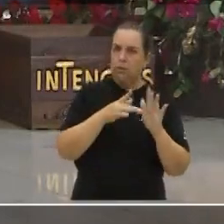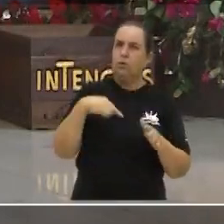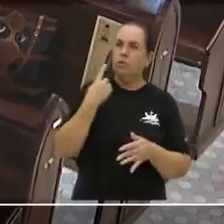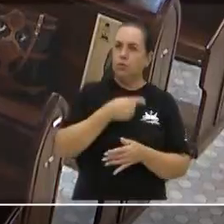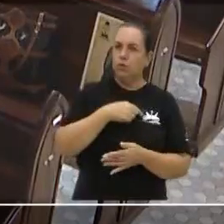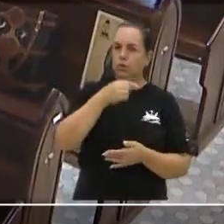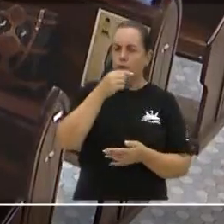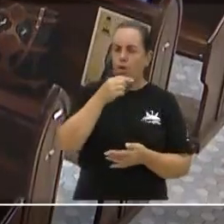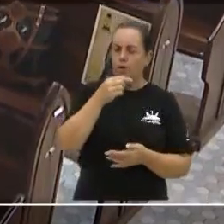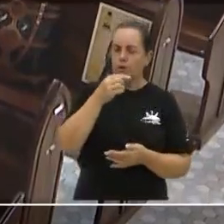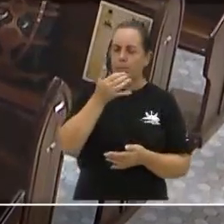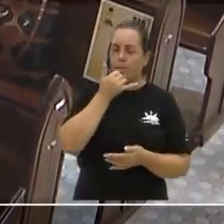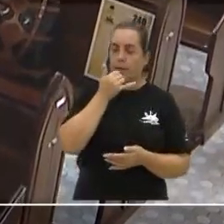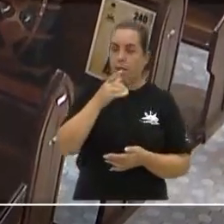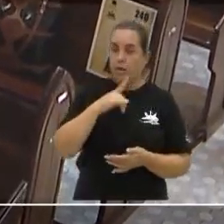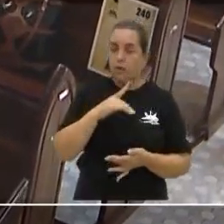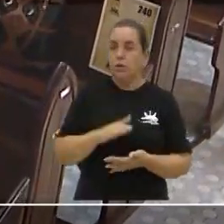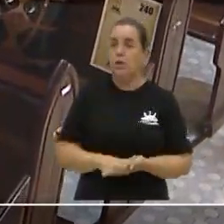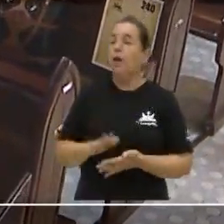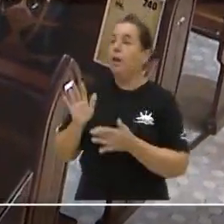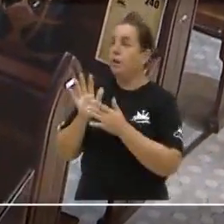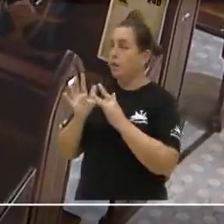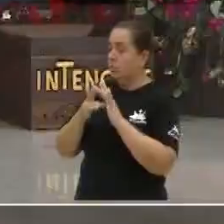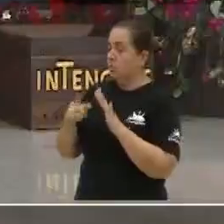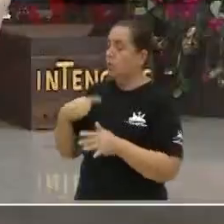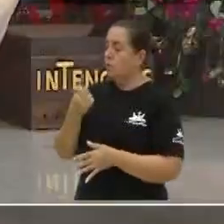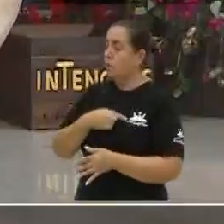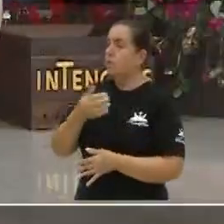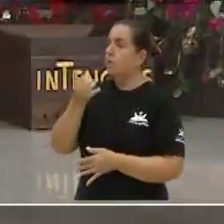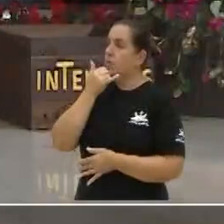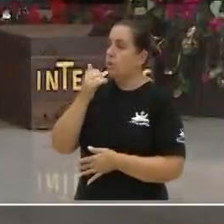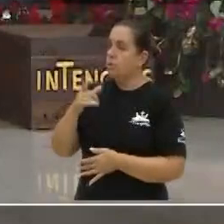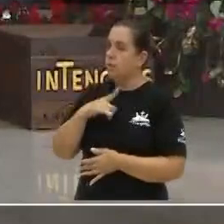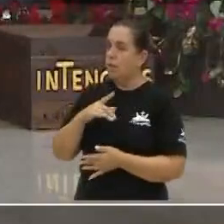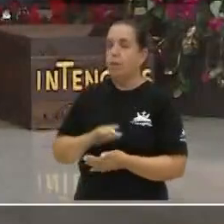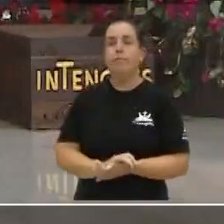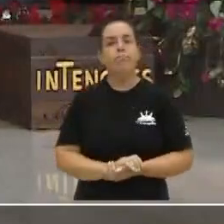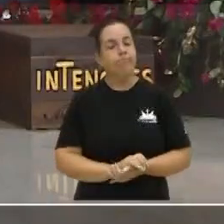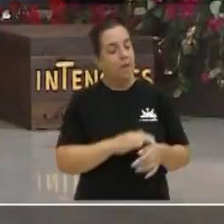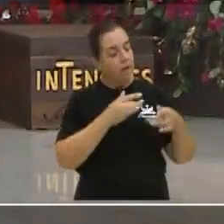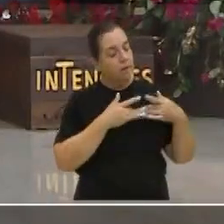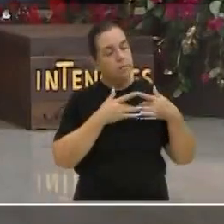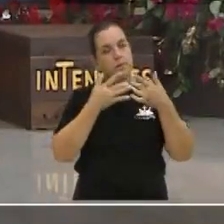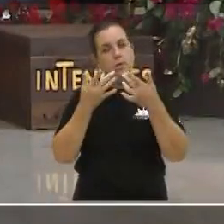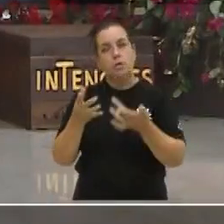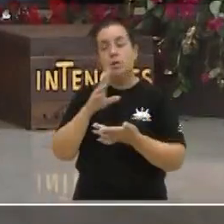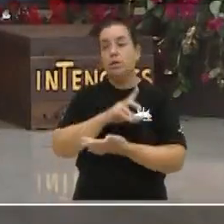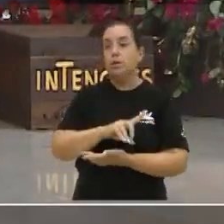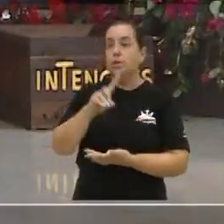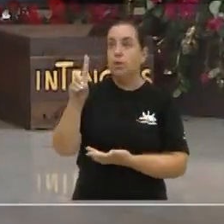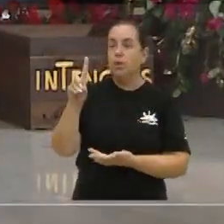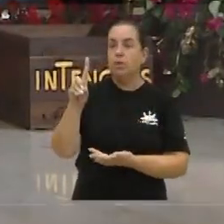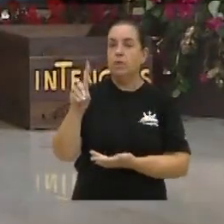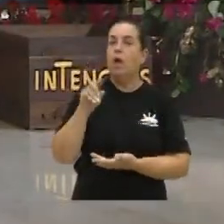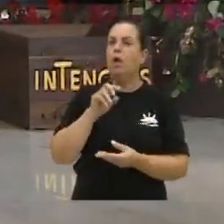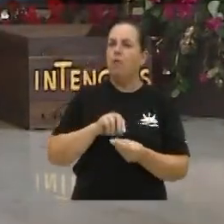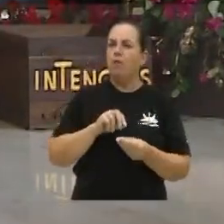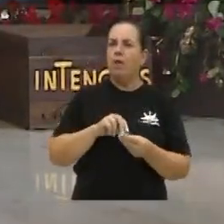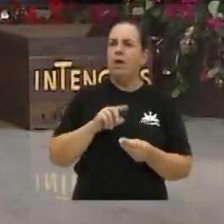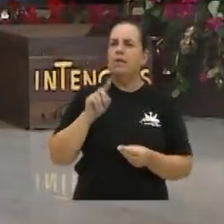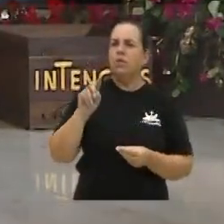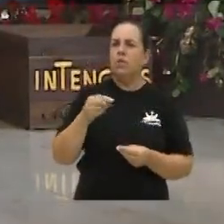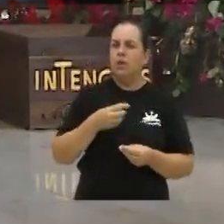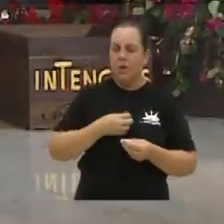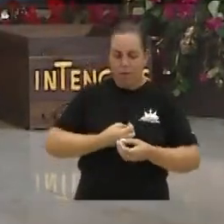nós. Cristo tende piedade de nós. A misericórdia de Deus faz com que das